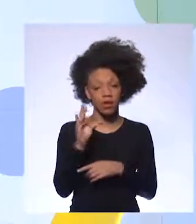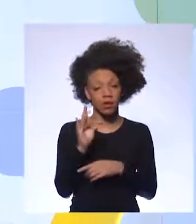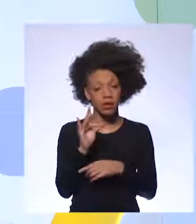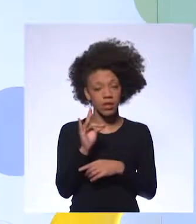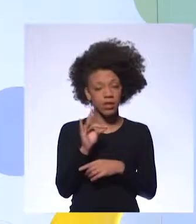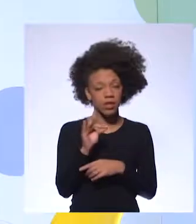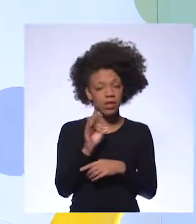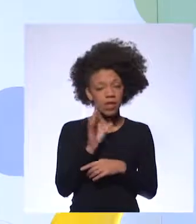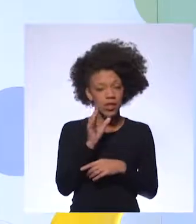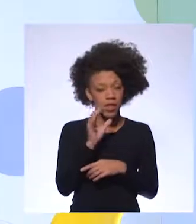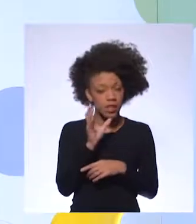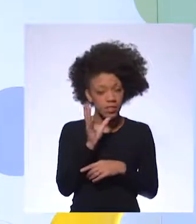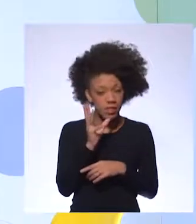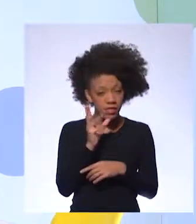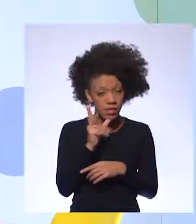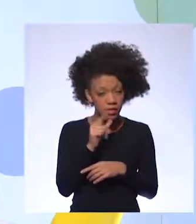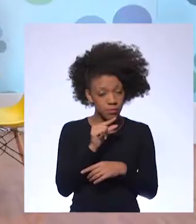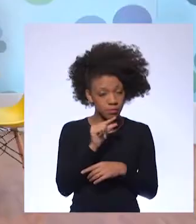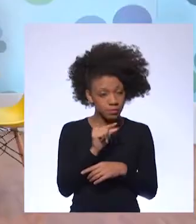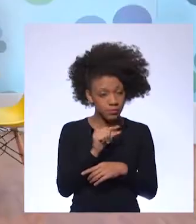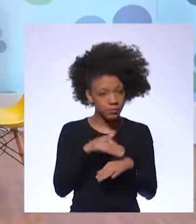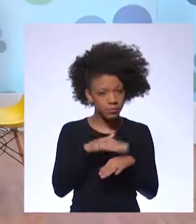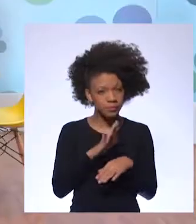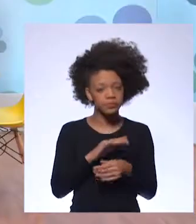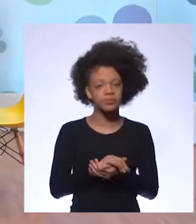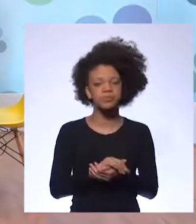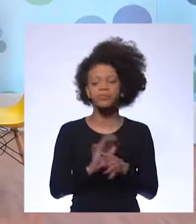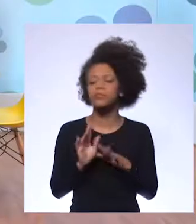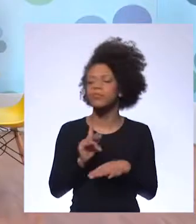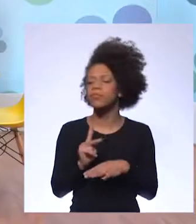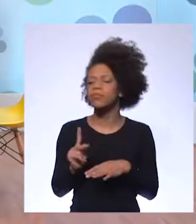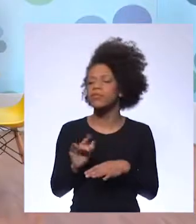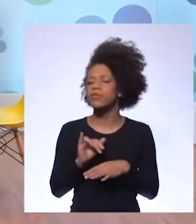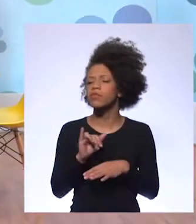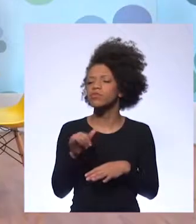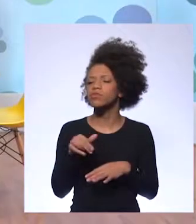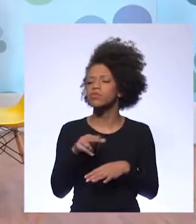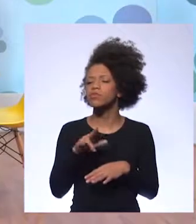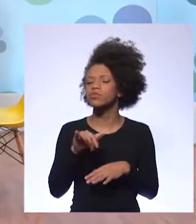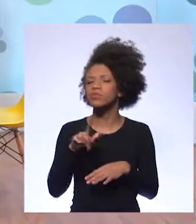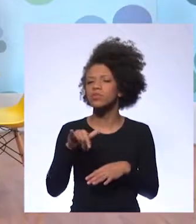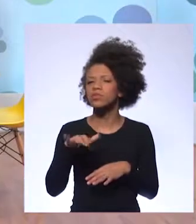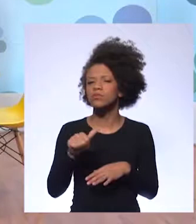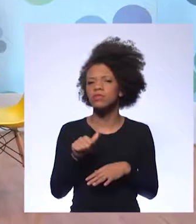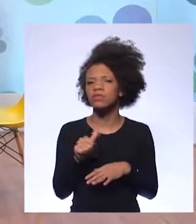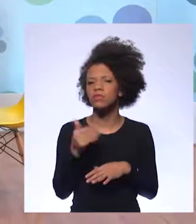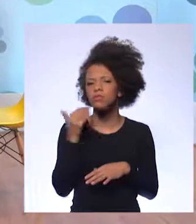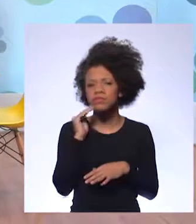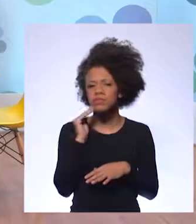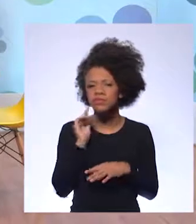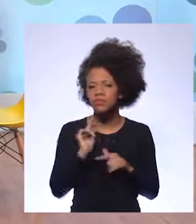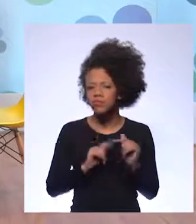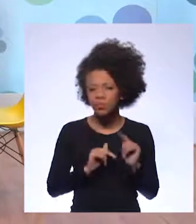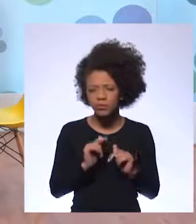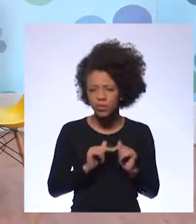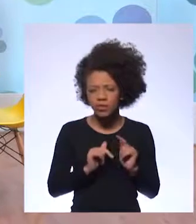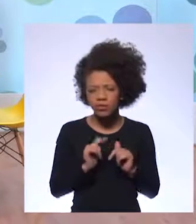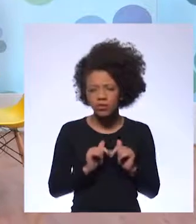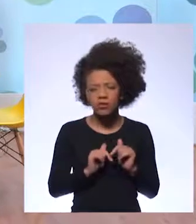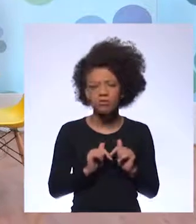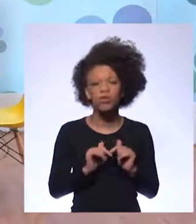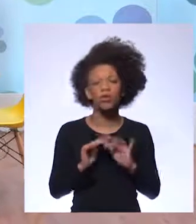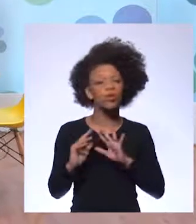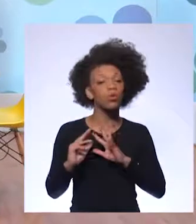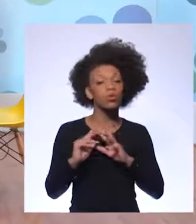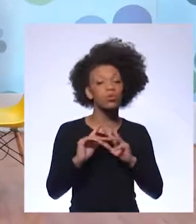demora um pouquinho mais para secar a o pronto a ajuda ela perguntou que não entendeu os materiais você quer falar um pouquinho dos materiais